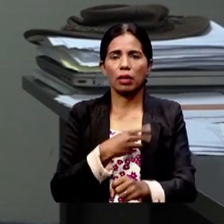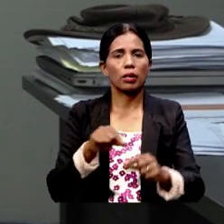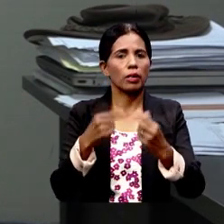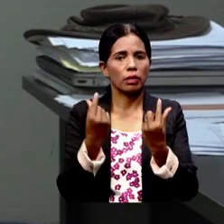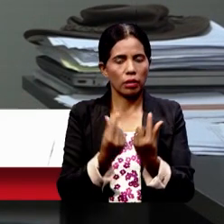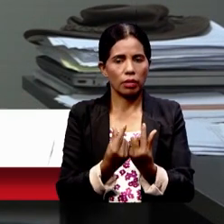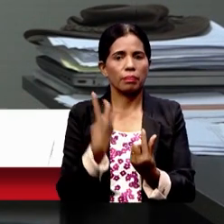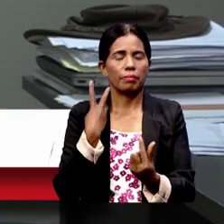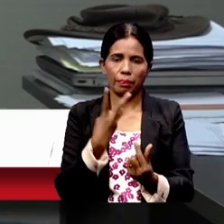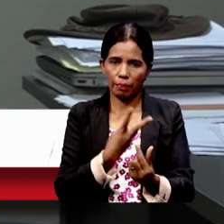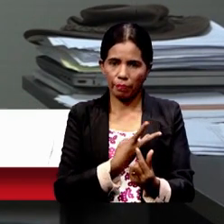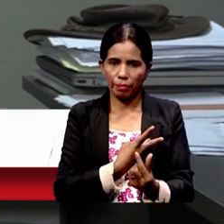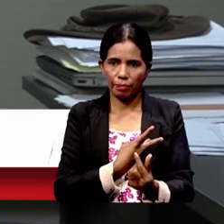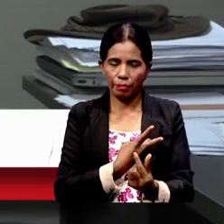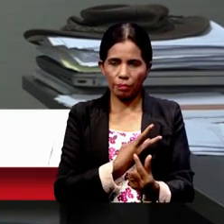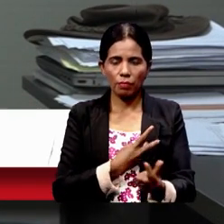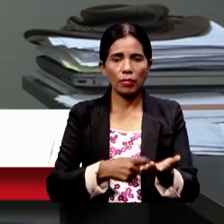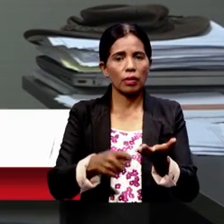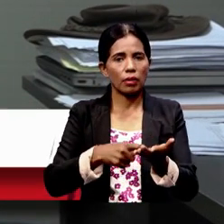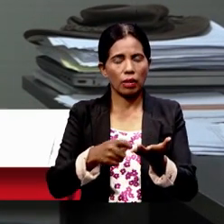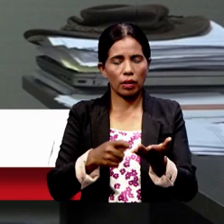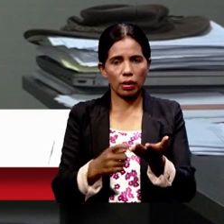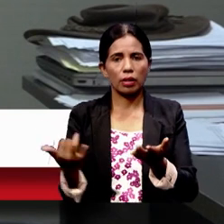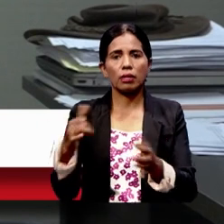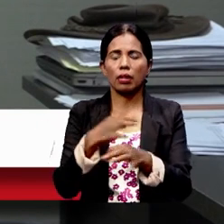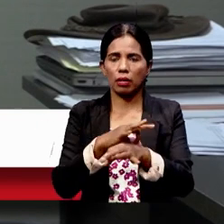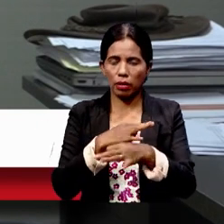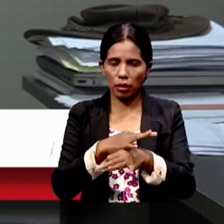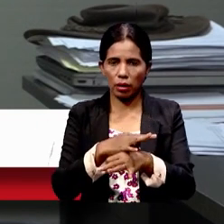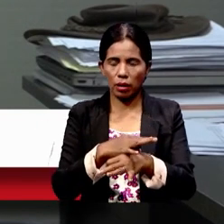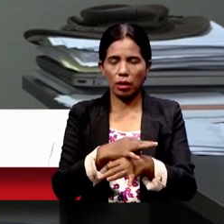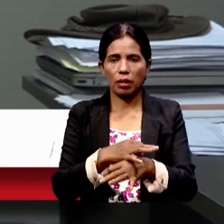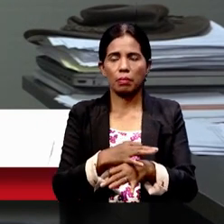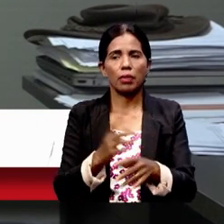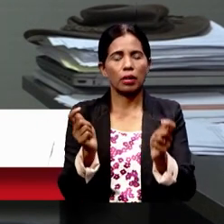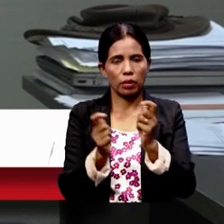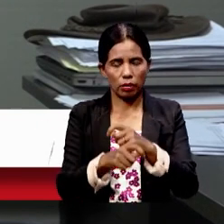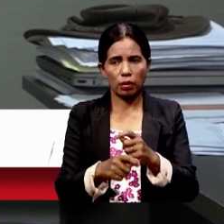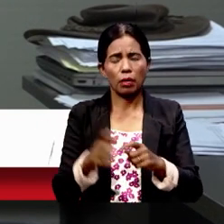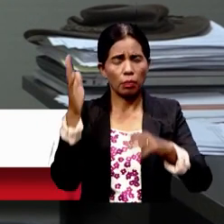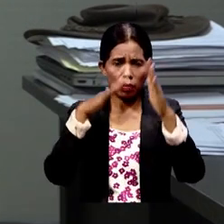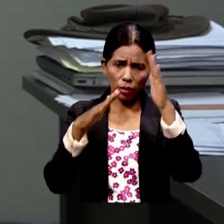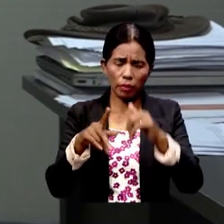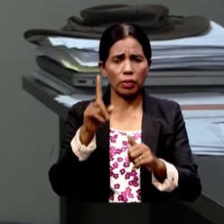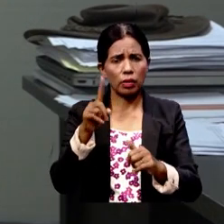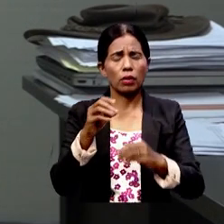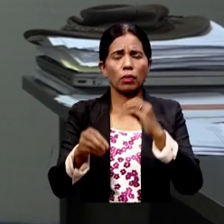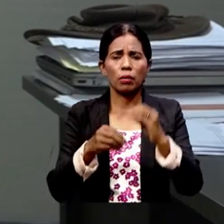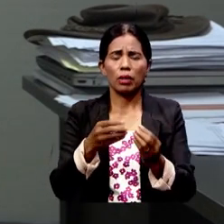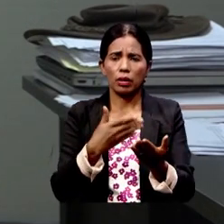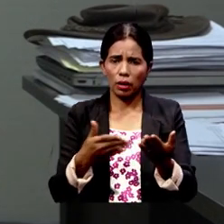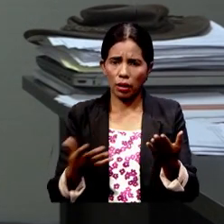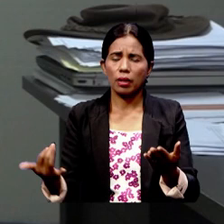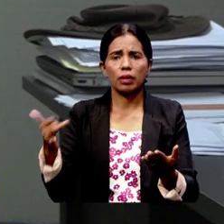tem técnico operador, sempre lhe diretamente a troca que eras. O problema é que com a facilidade de ser